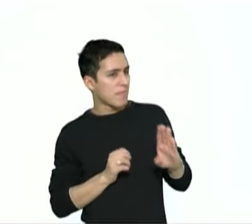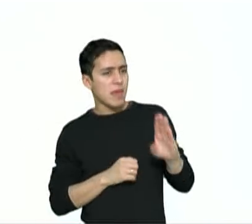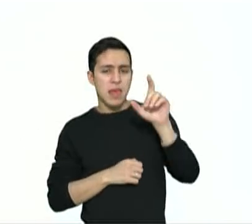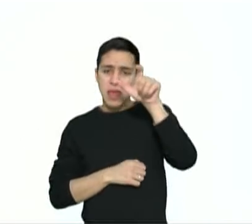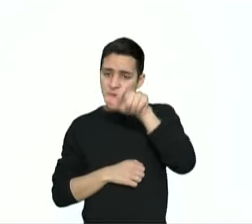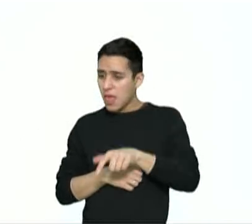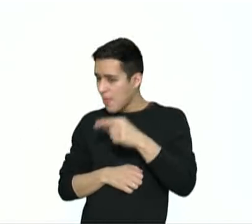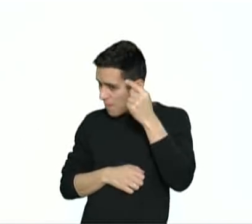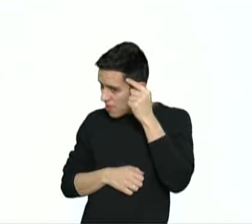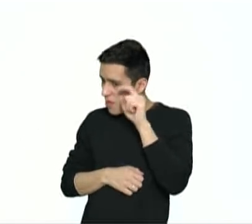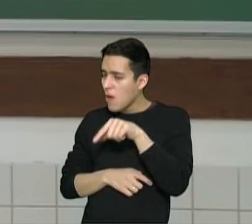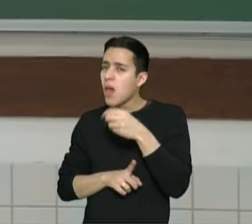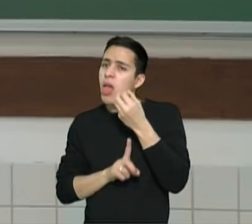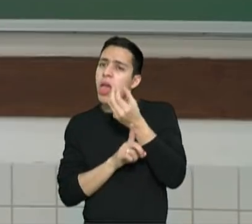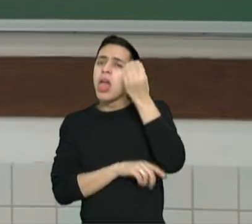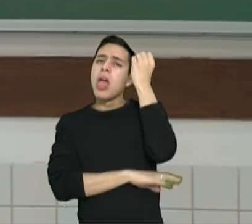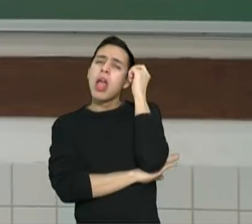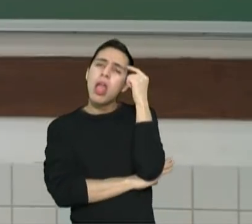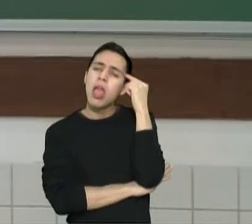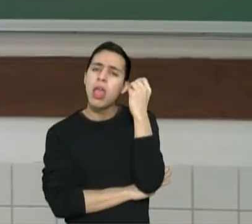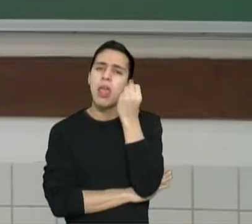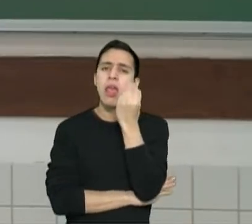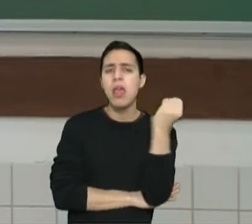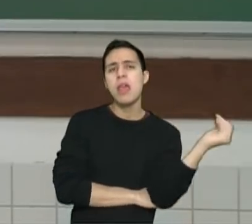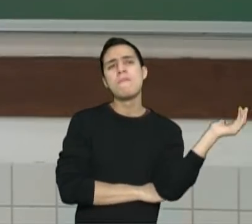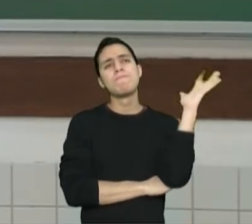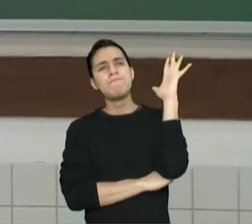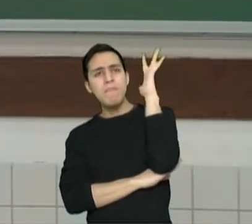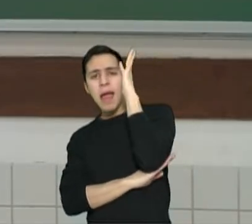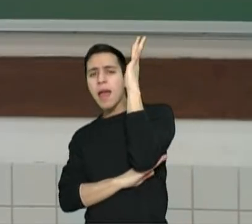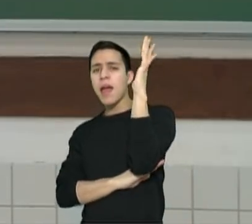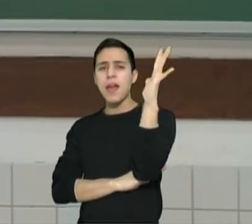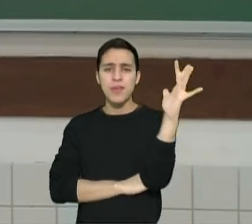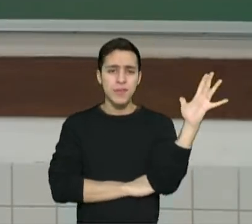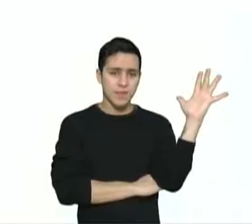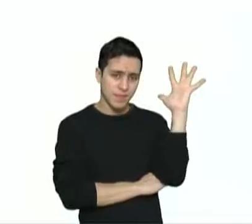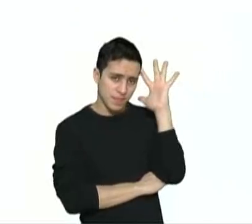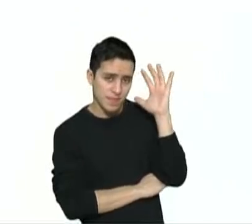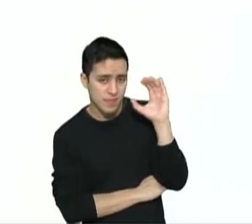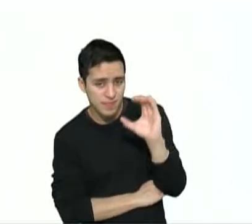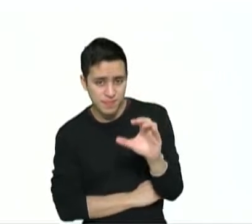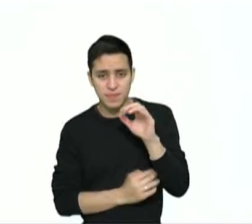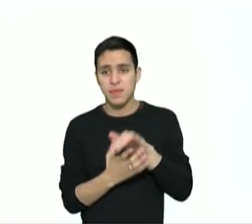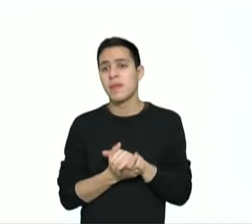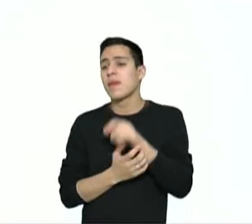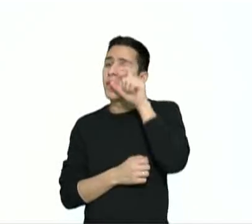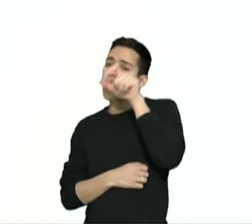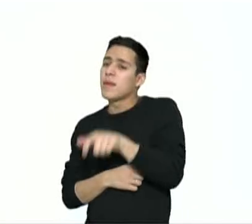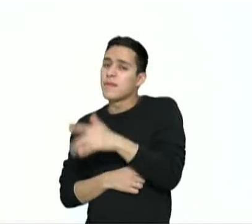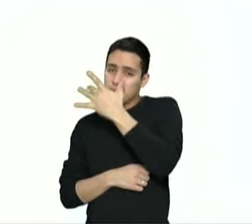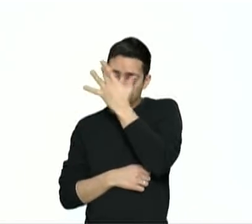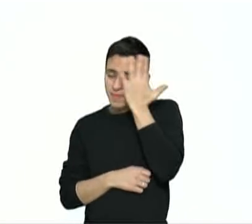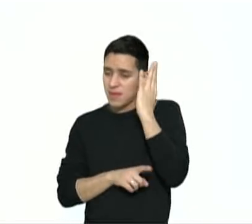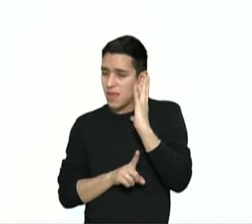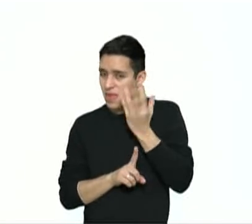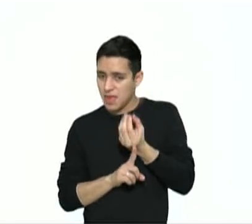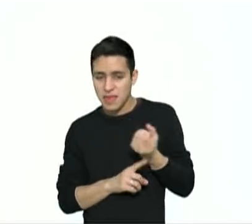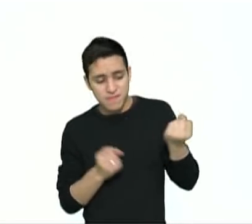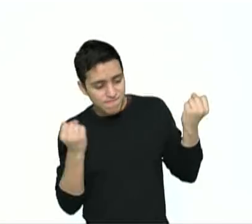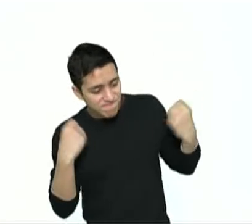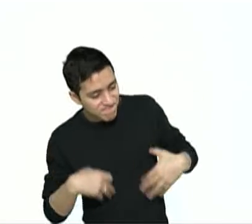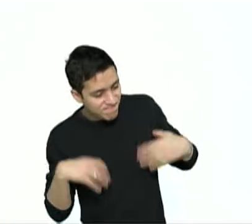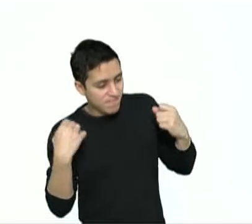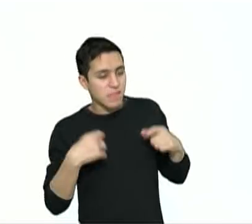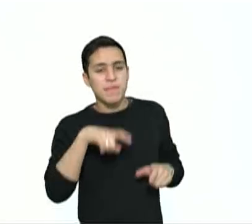seus pensamentos, ficava lá ó, só imaginando. C. Artista que retratava as pessoas da